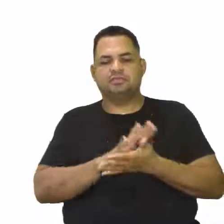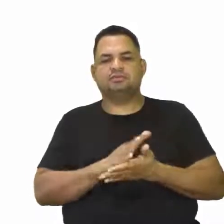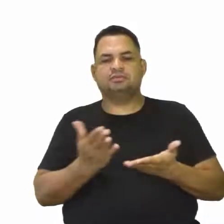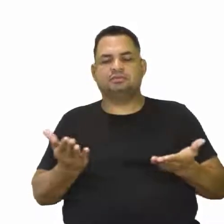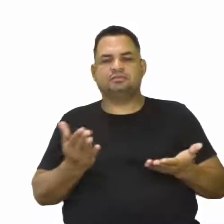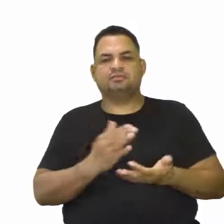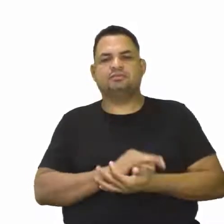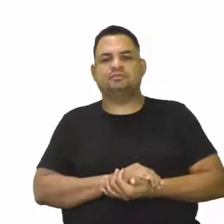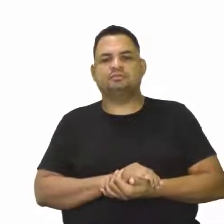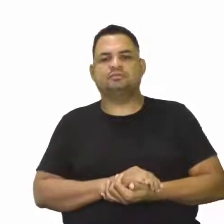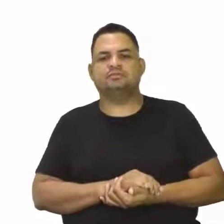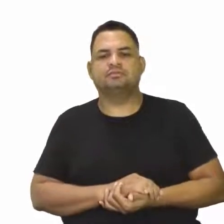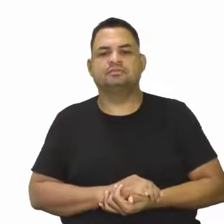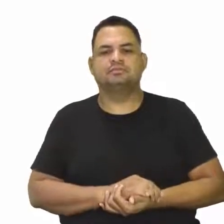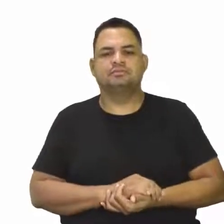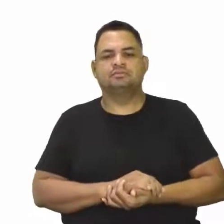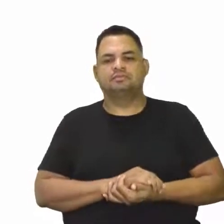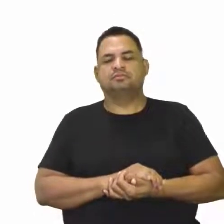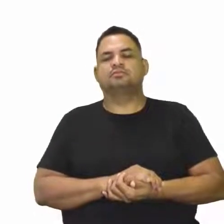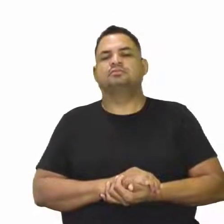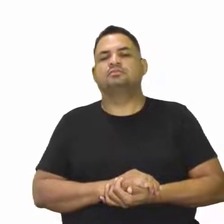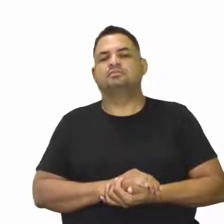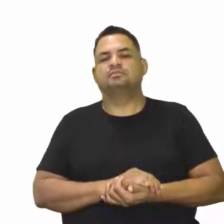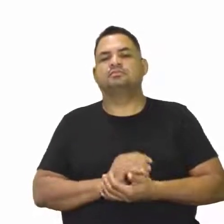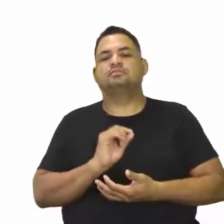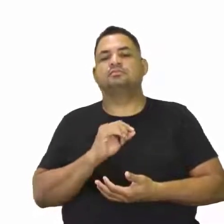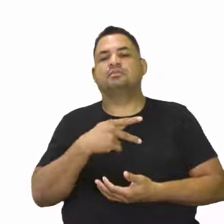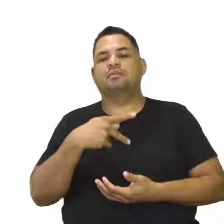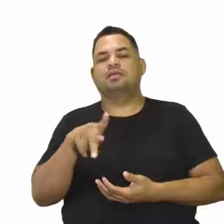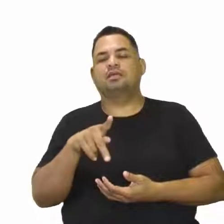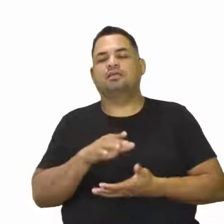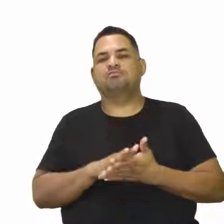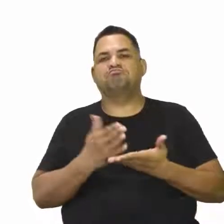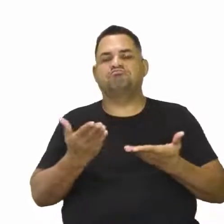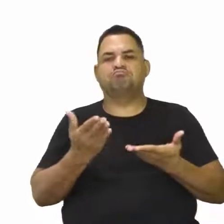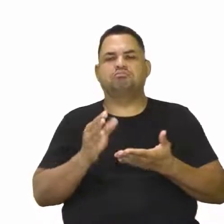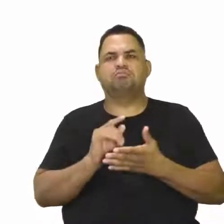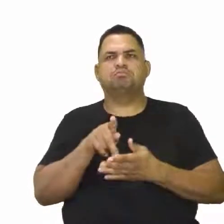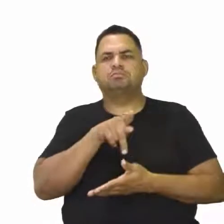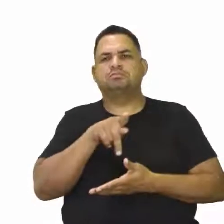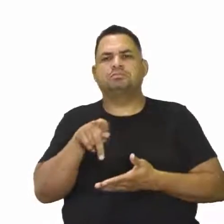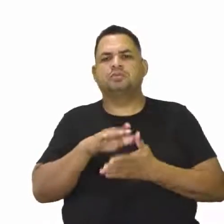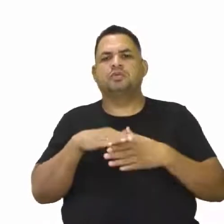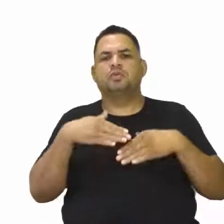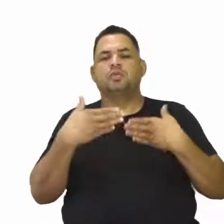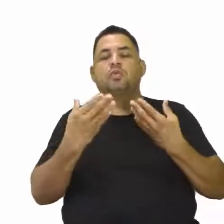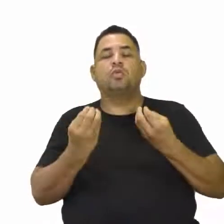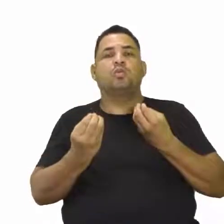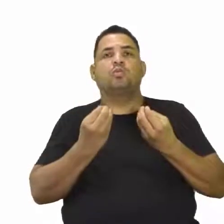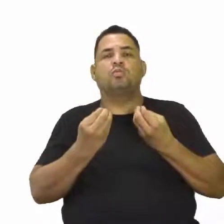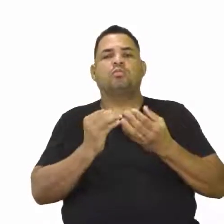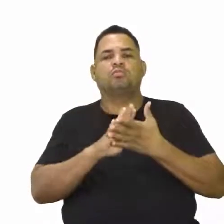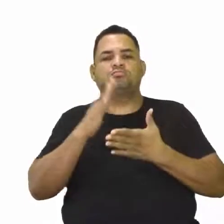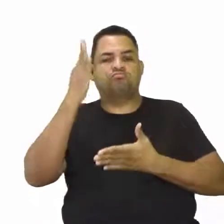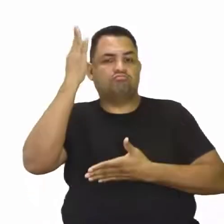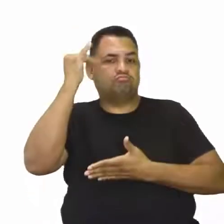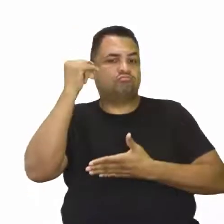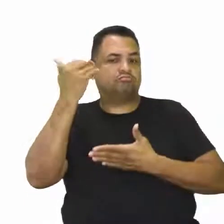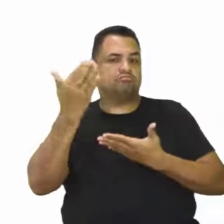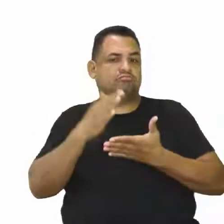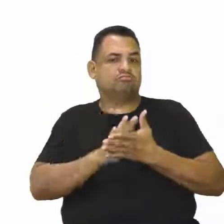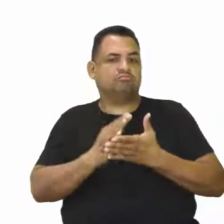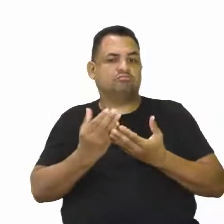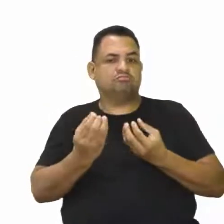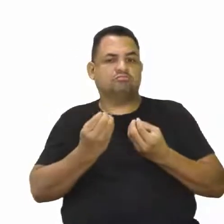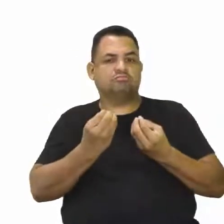Que é final. a que, para. Aí você vai dizer, professora, mas como é que eu vou saber se